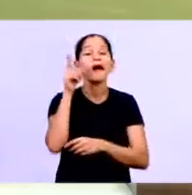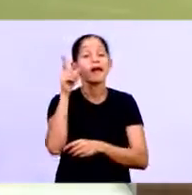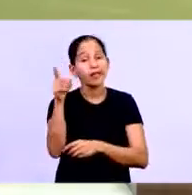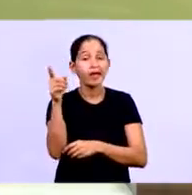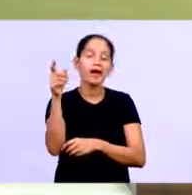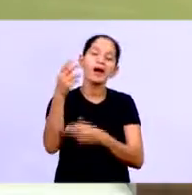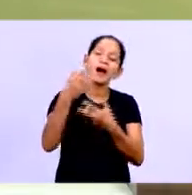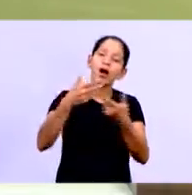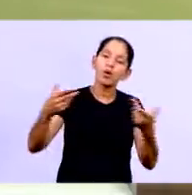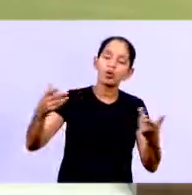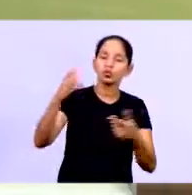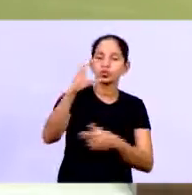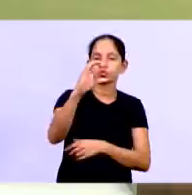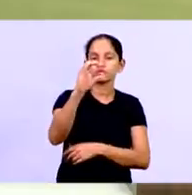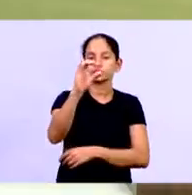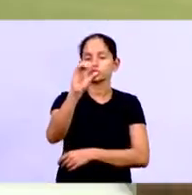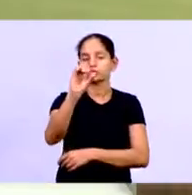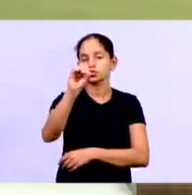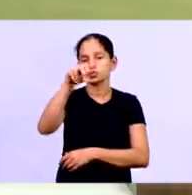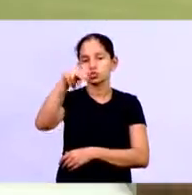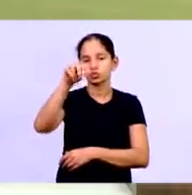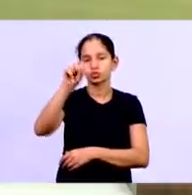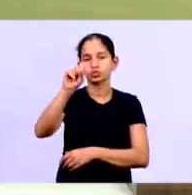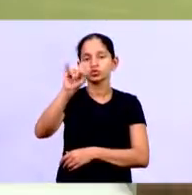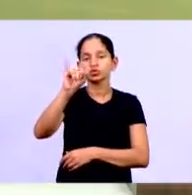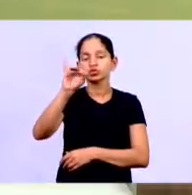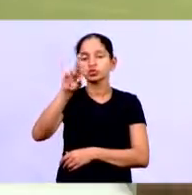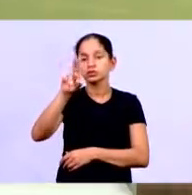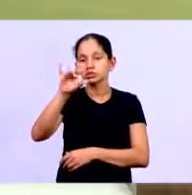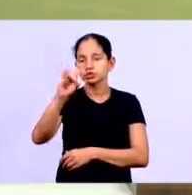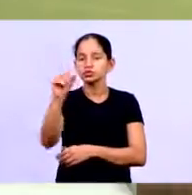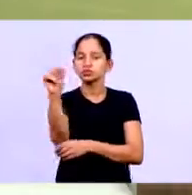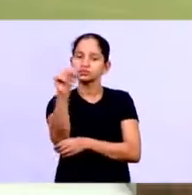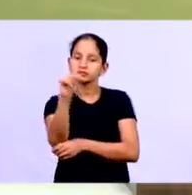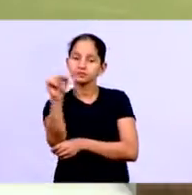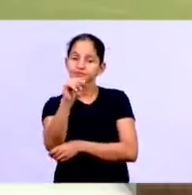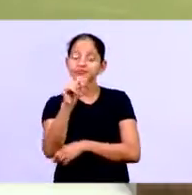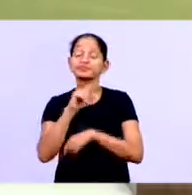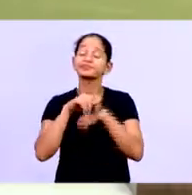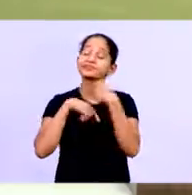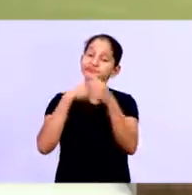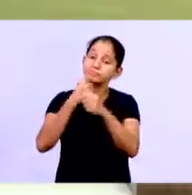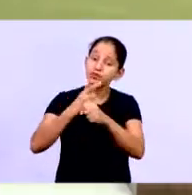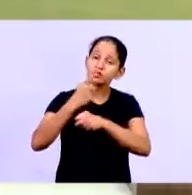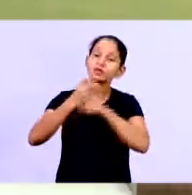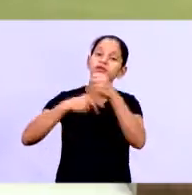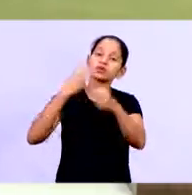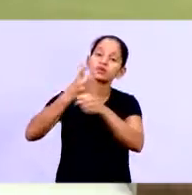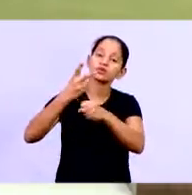o método de amortização é utilizado, sendo que a cada ano o valor do